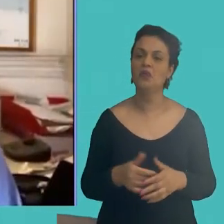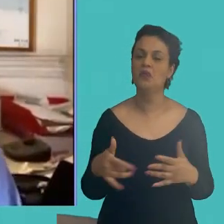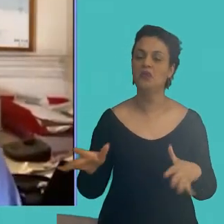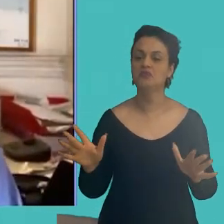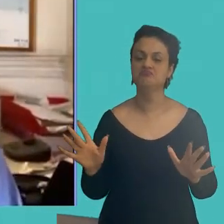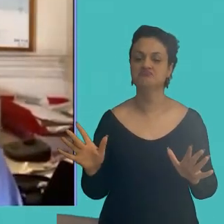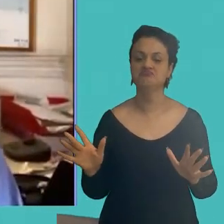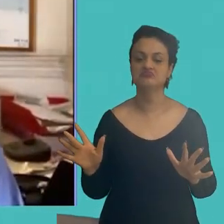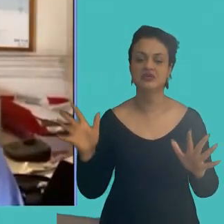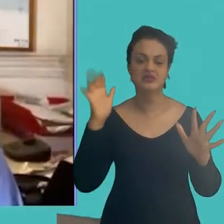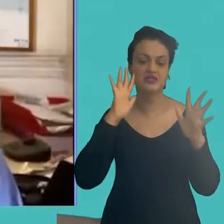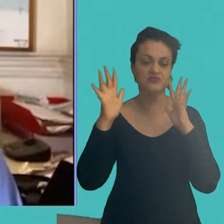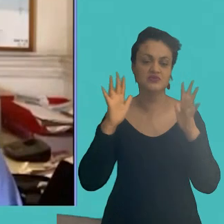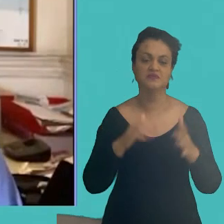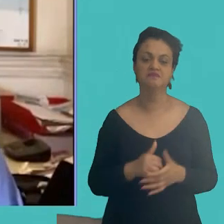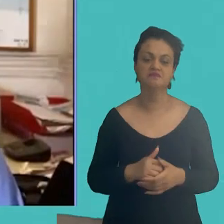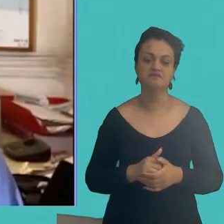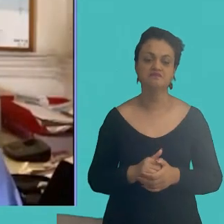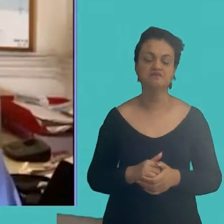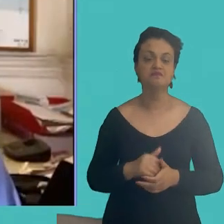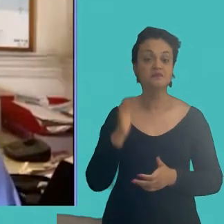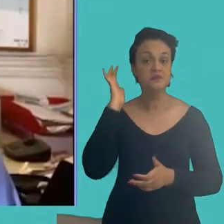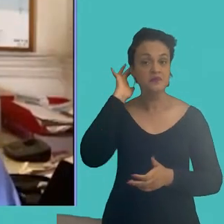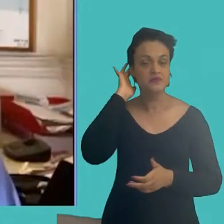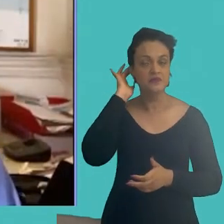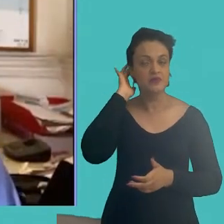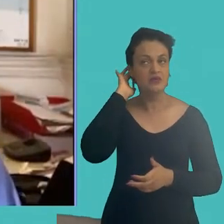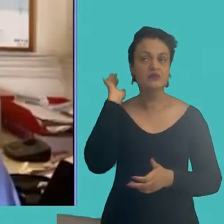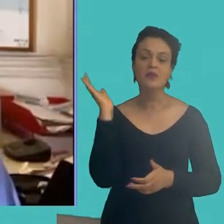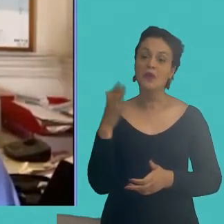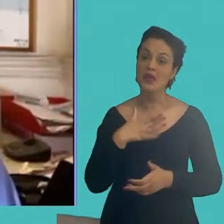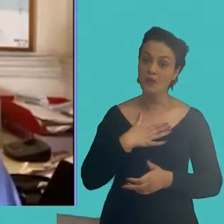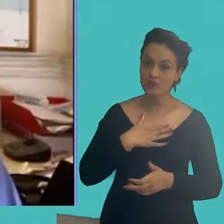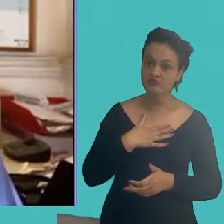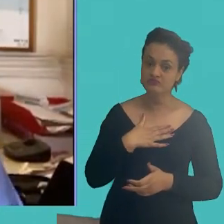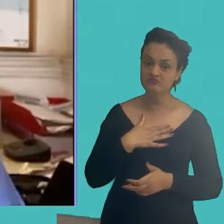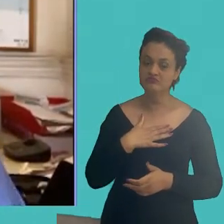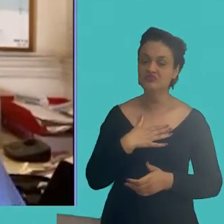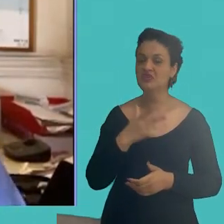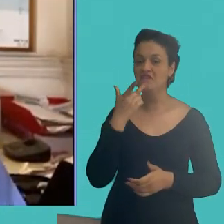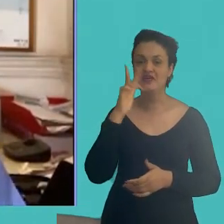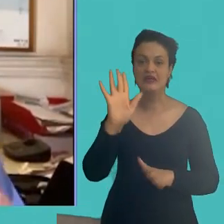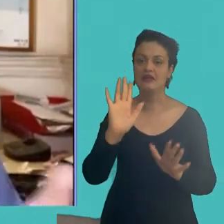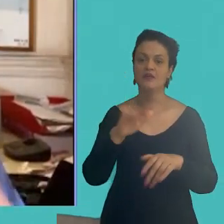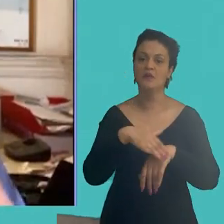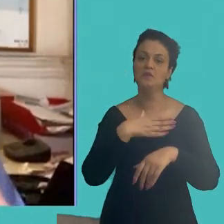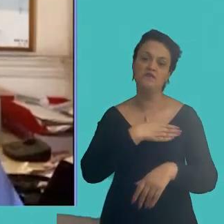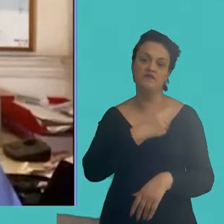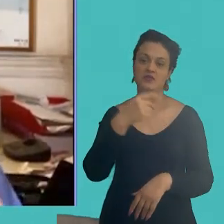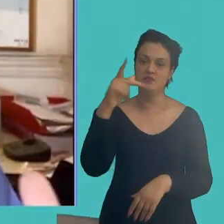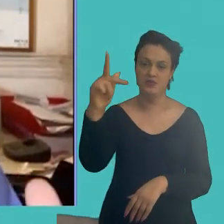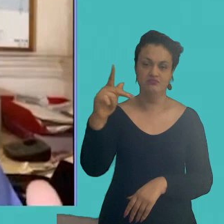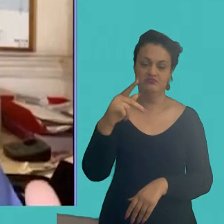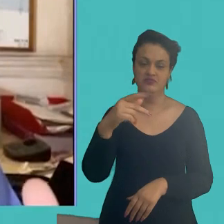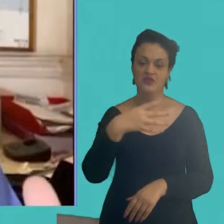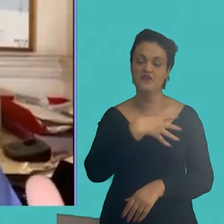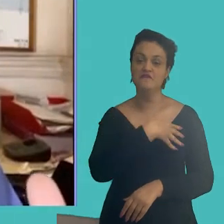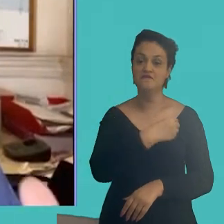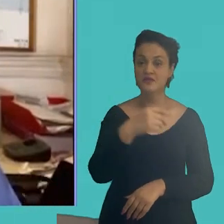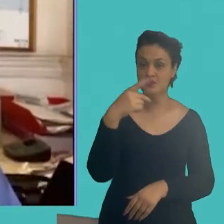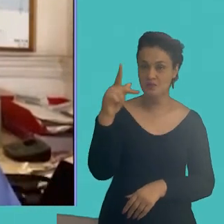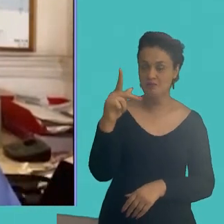as não publicáveis. Então, nesse caso, eu, por exemplo, não brigo com pesquisa. Eu acho que elas não são um relógio, um